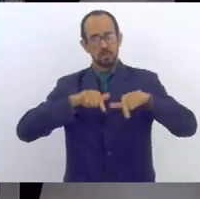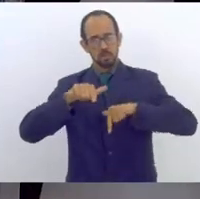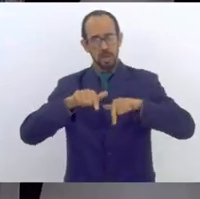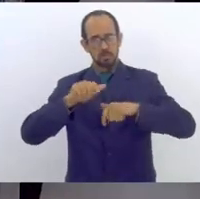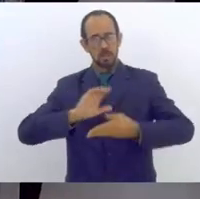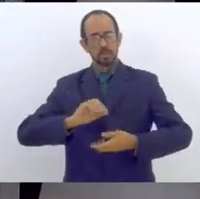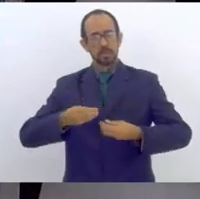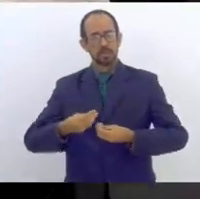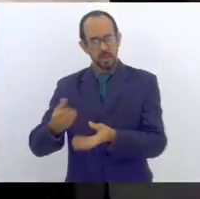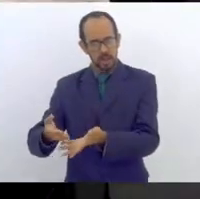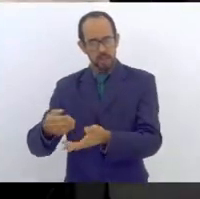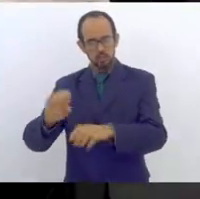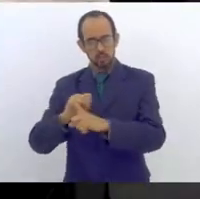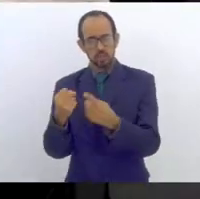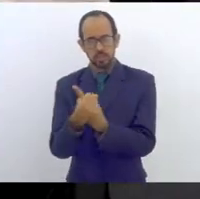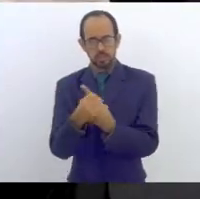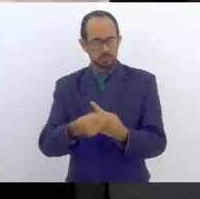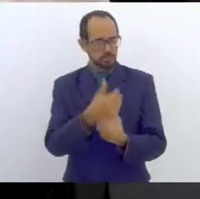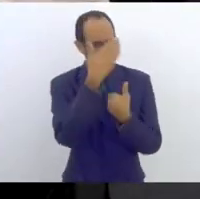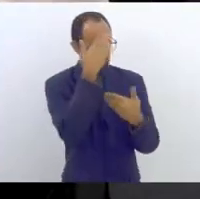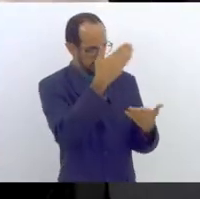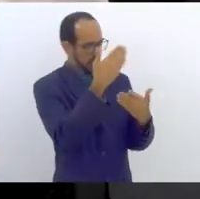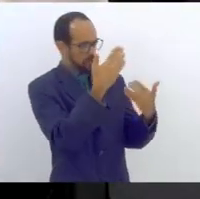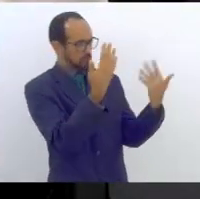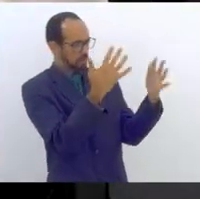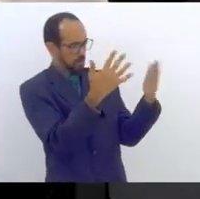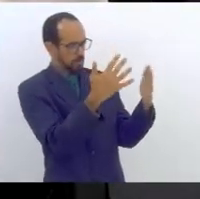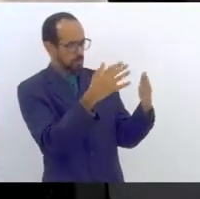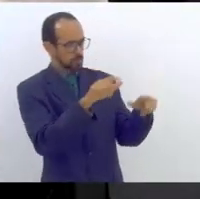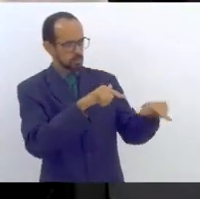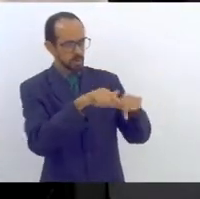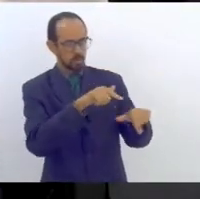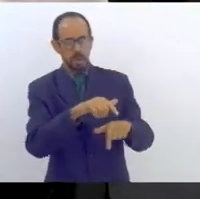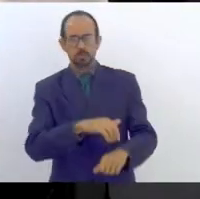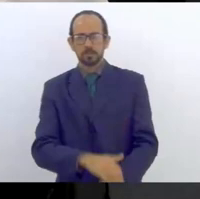Obrigado parabéns pelo trabalho